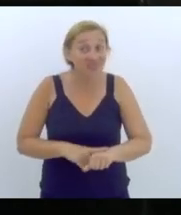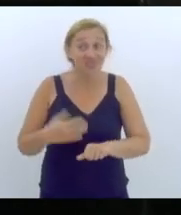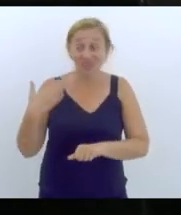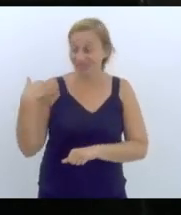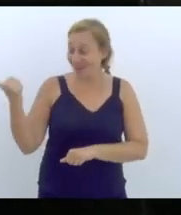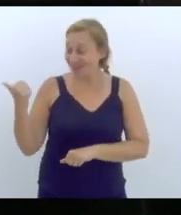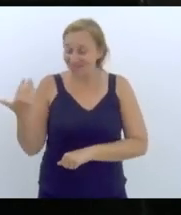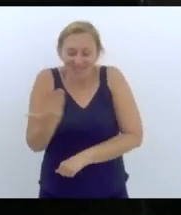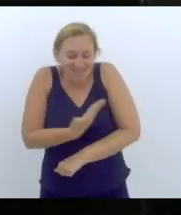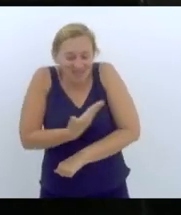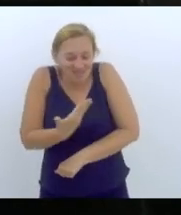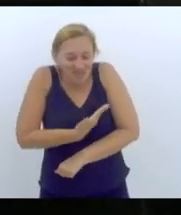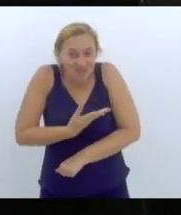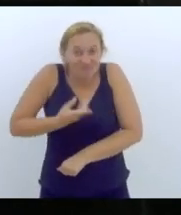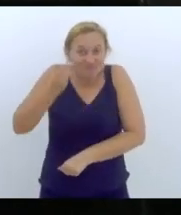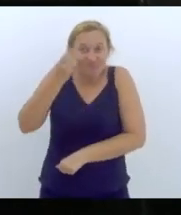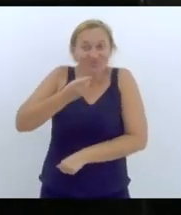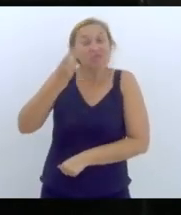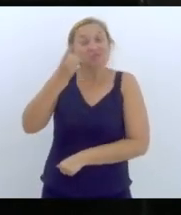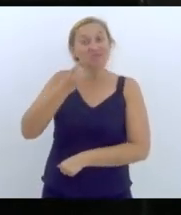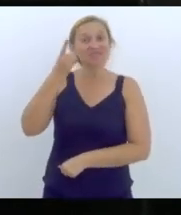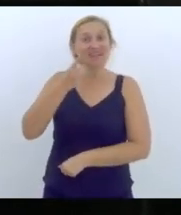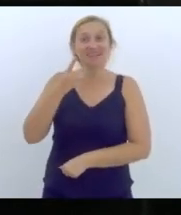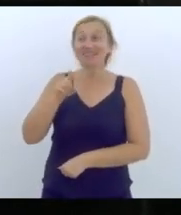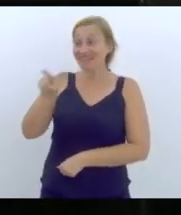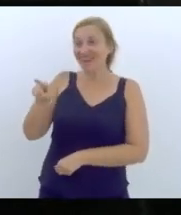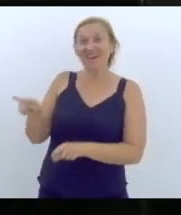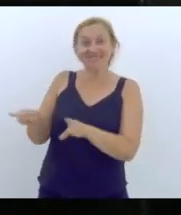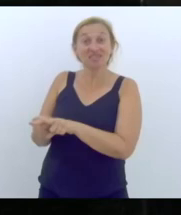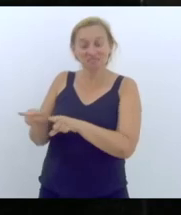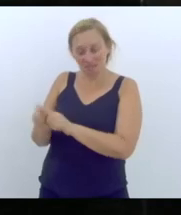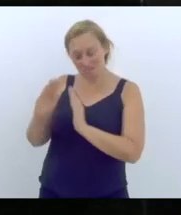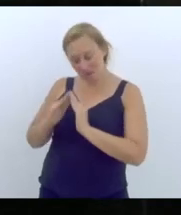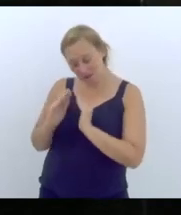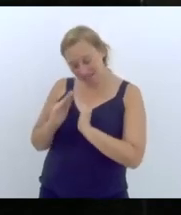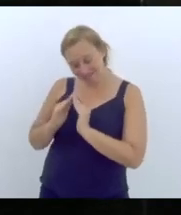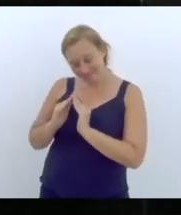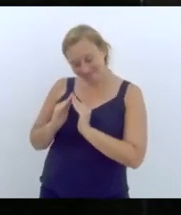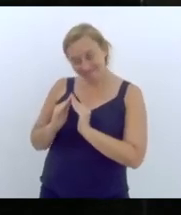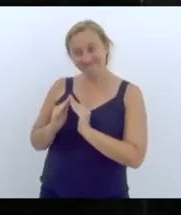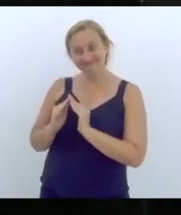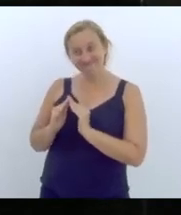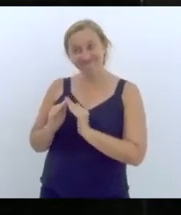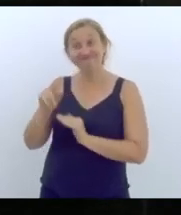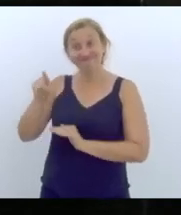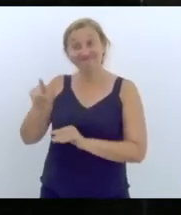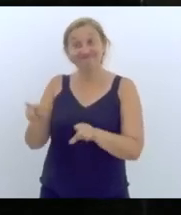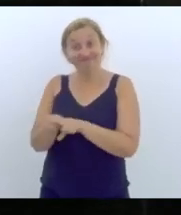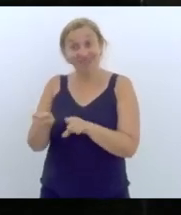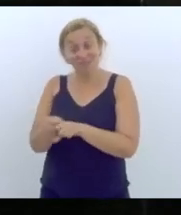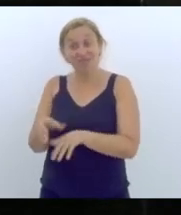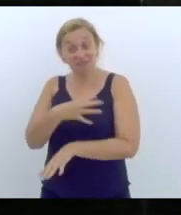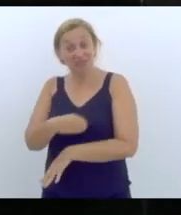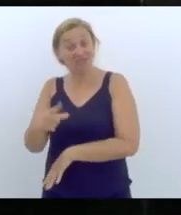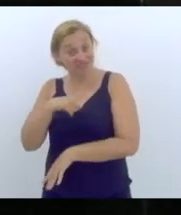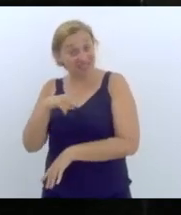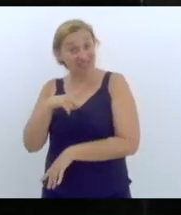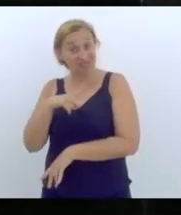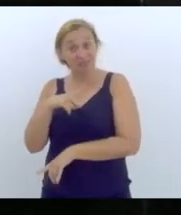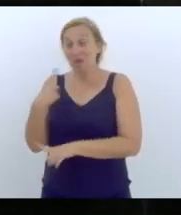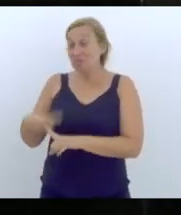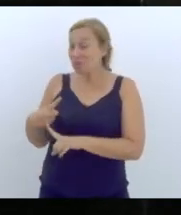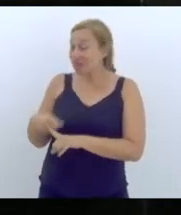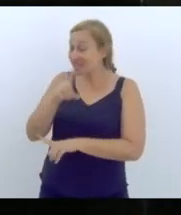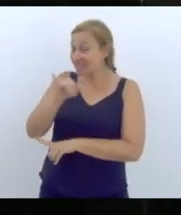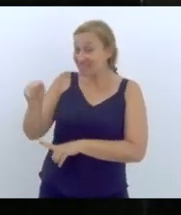de colegas deputados que lá também residem, que lá também criam seus filhos. Porque nesse